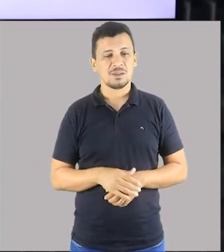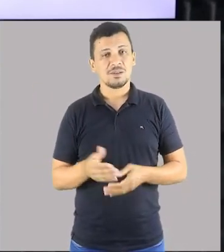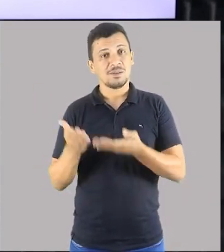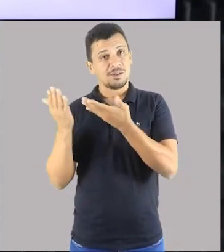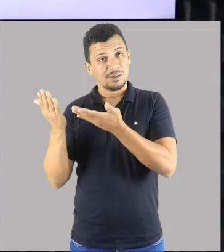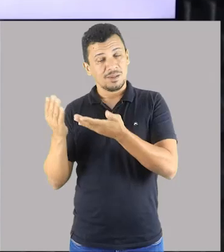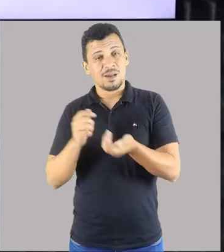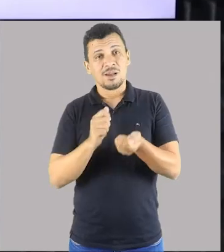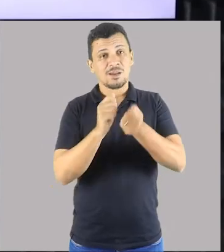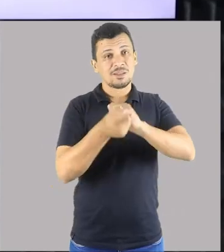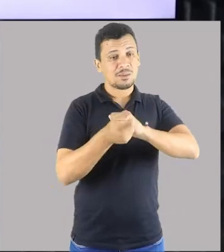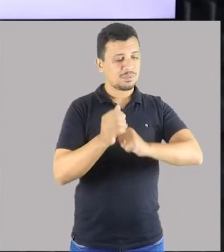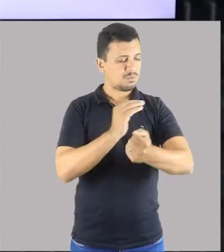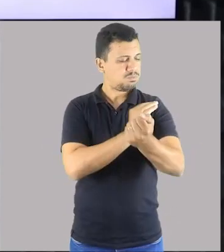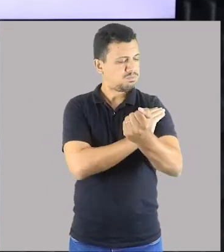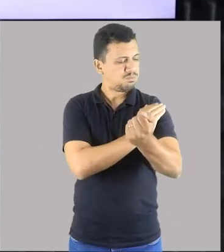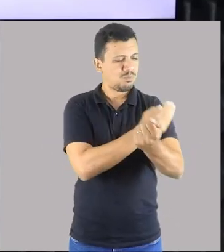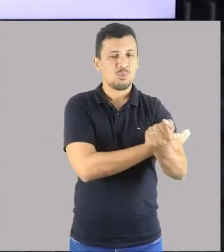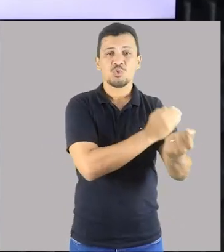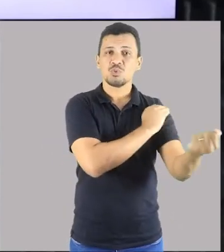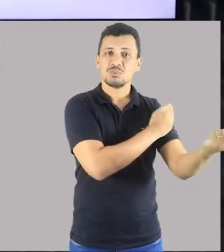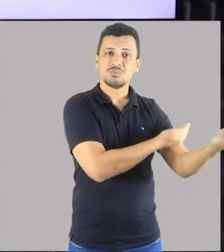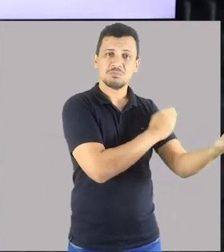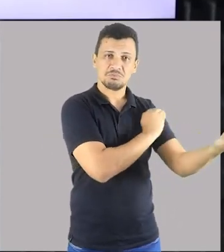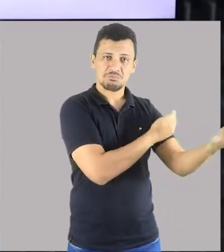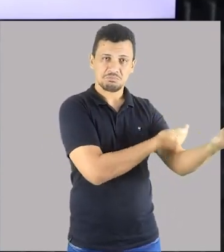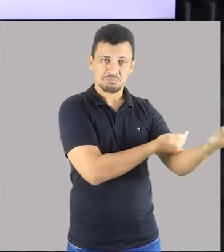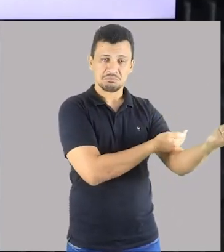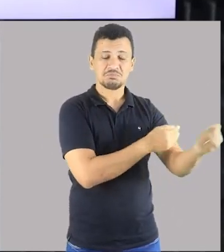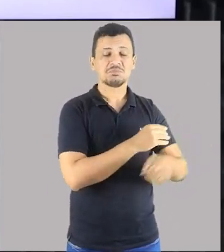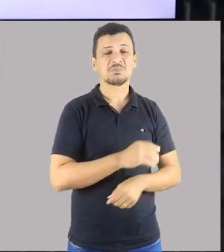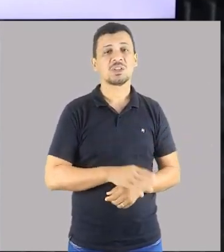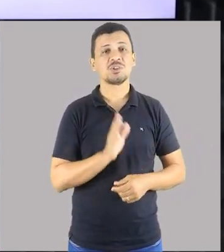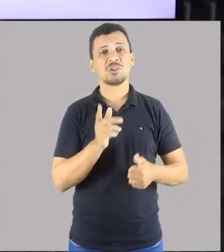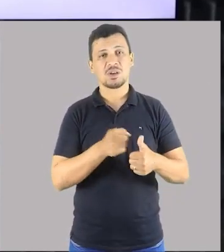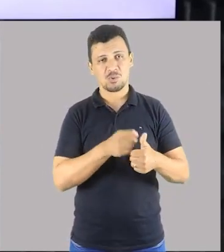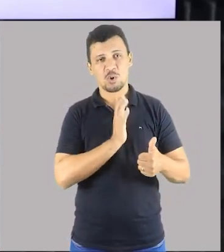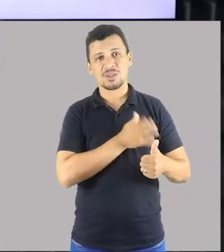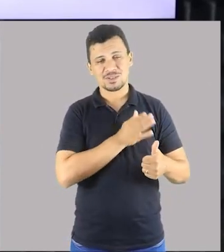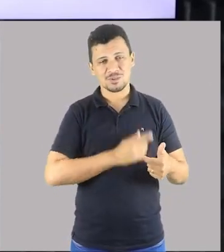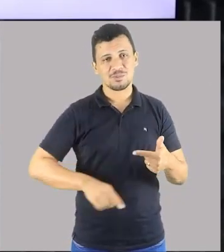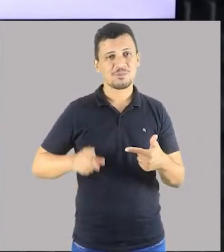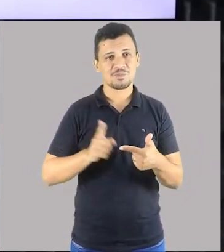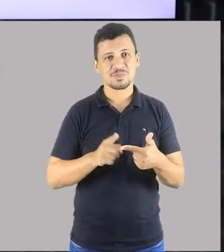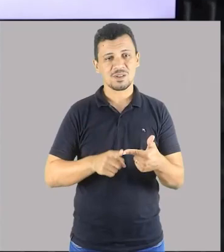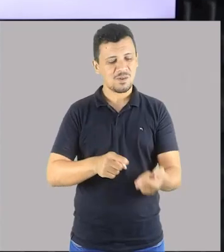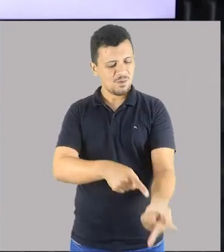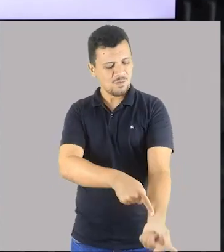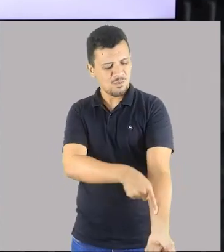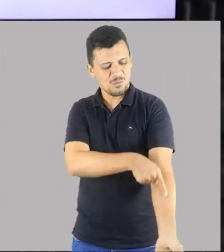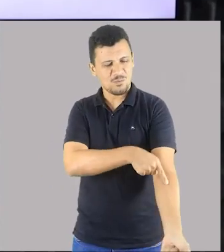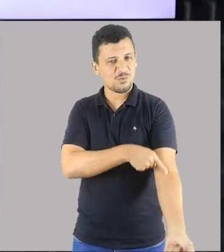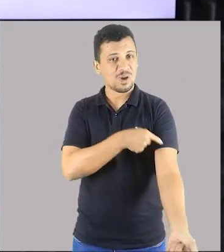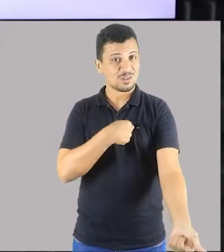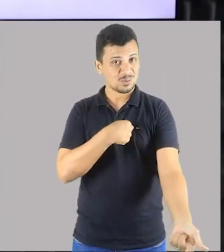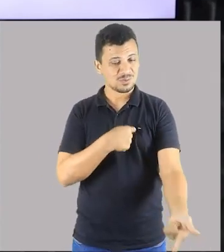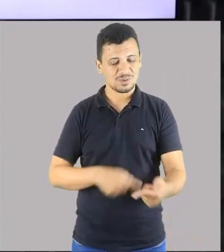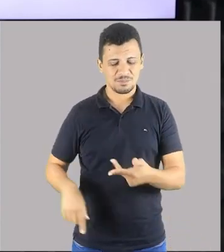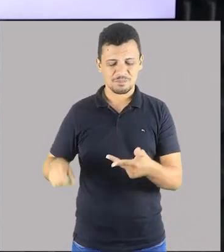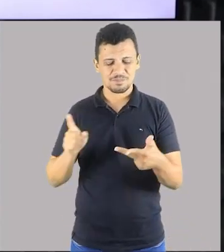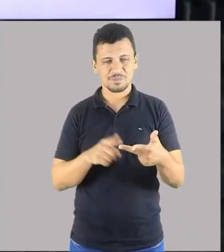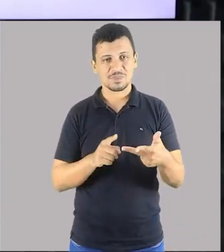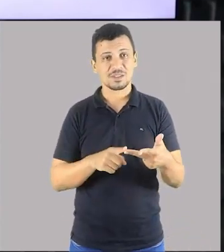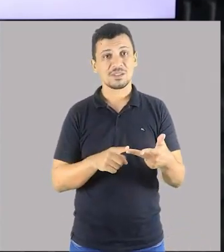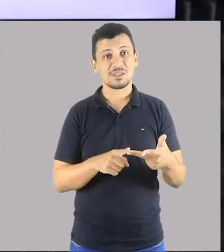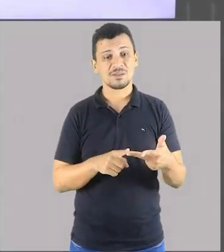muscular, tá? Nós falamos da adaptação cardíaca, falamos da adaptação vascular